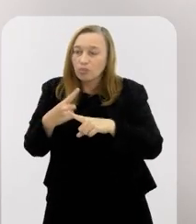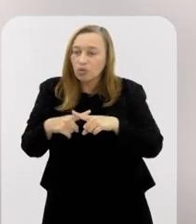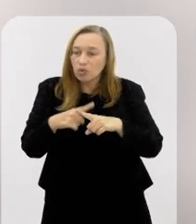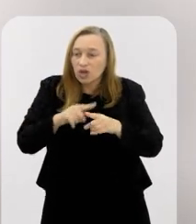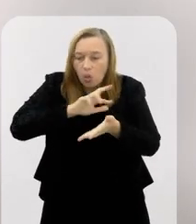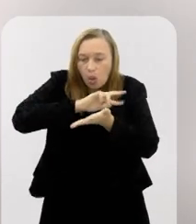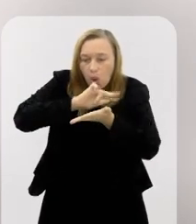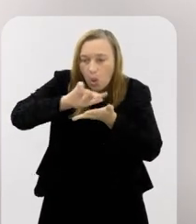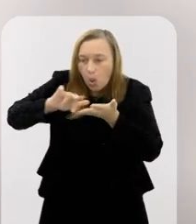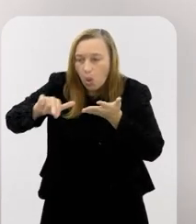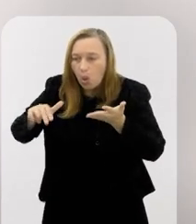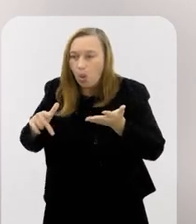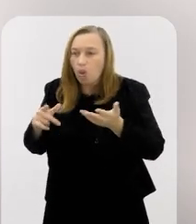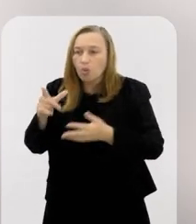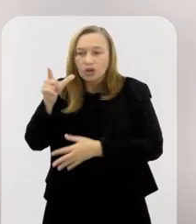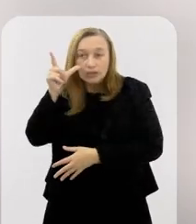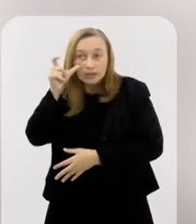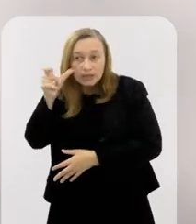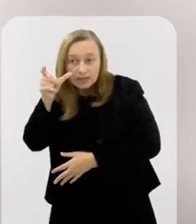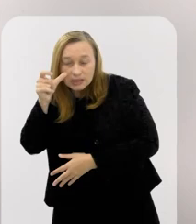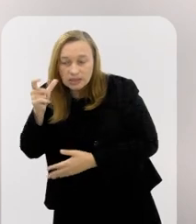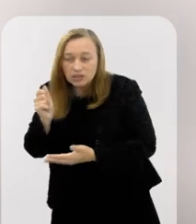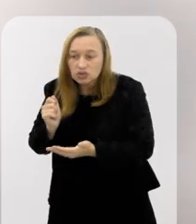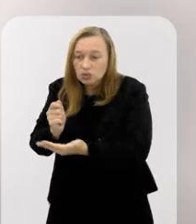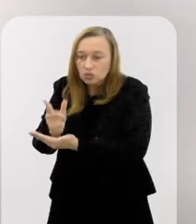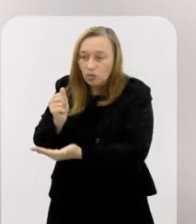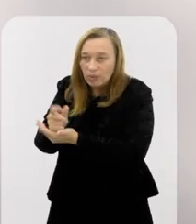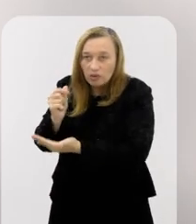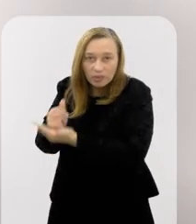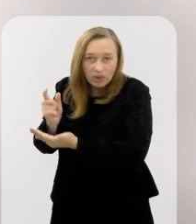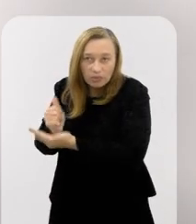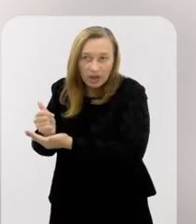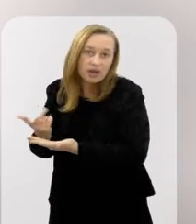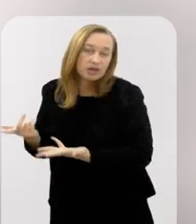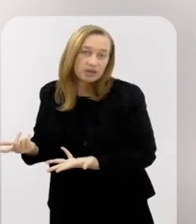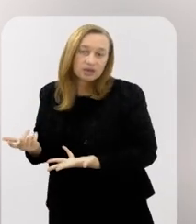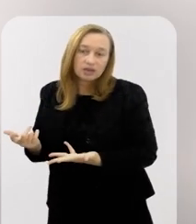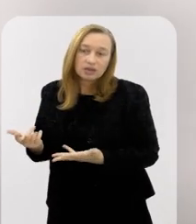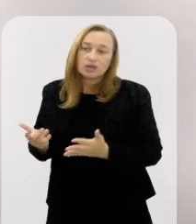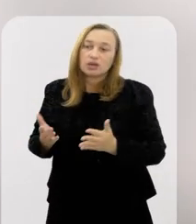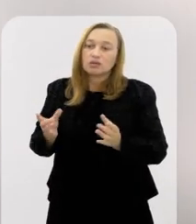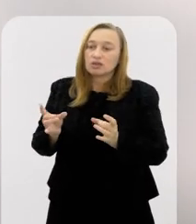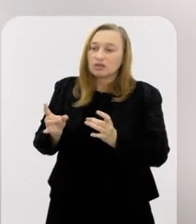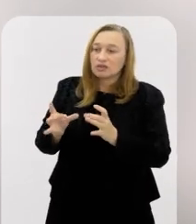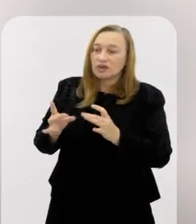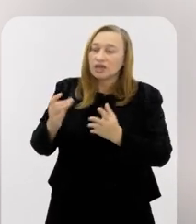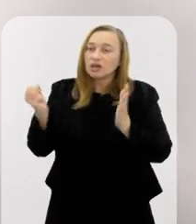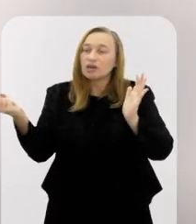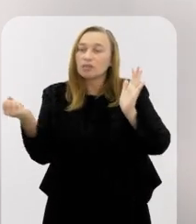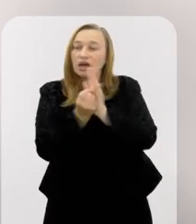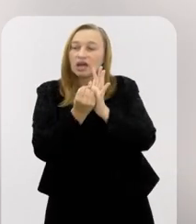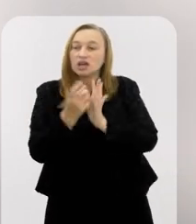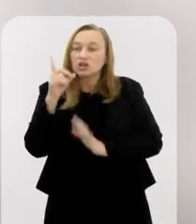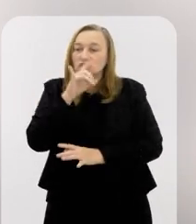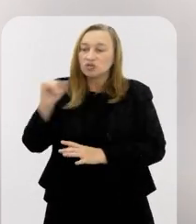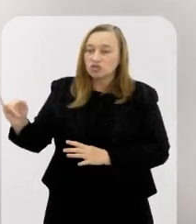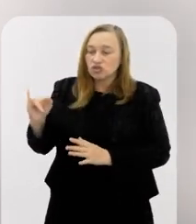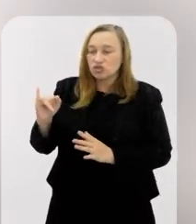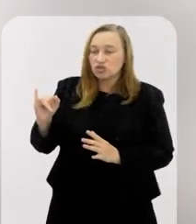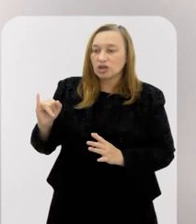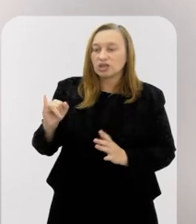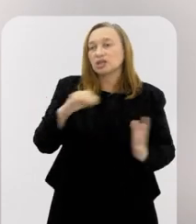consumo em si é interessante pro comércio só que em principalmente em épocas marcantes como essa como o dia internacional do